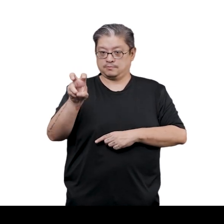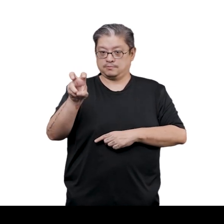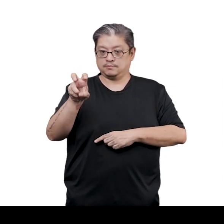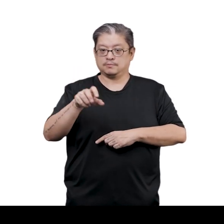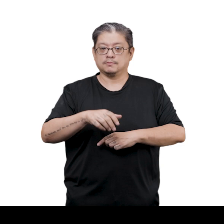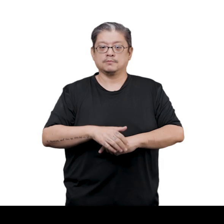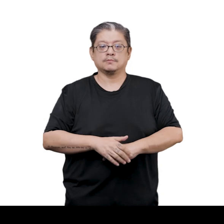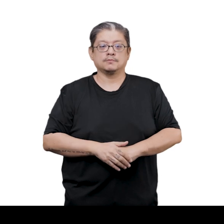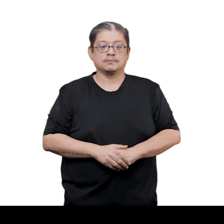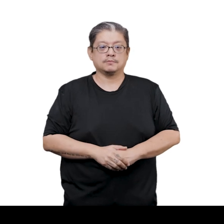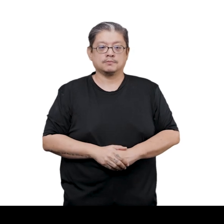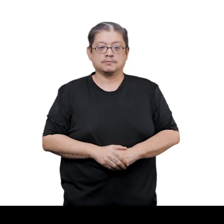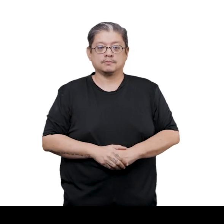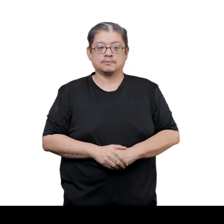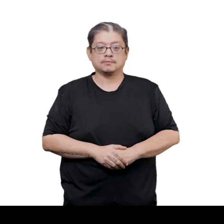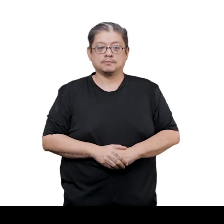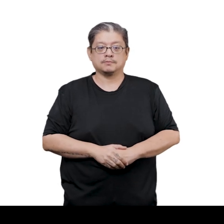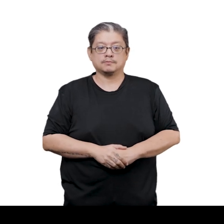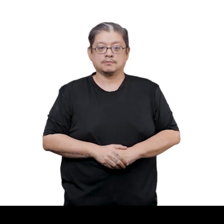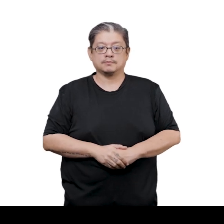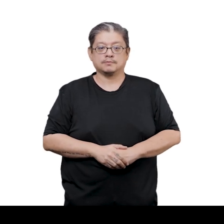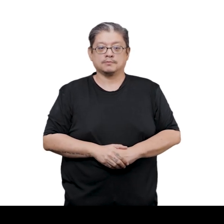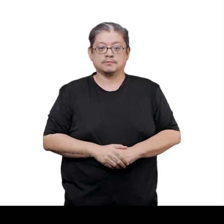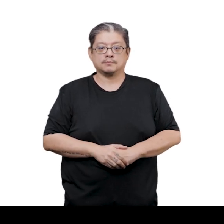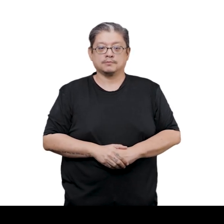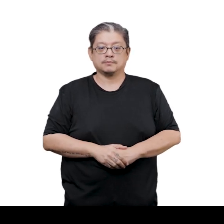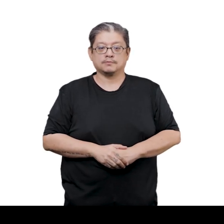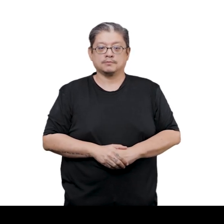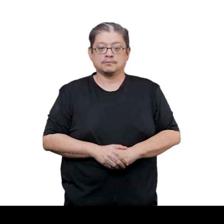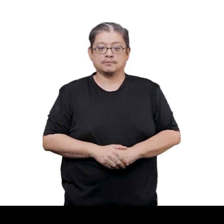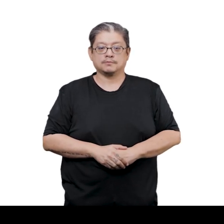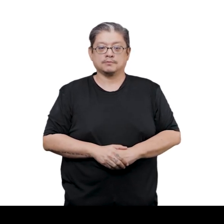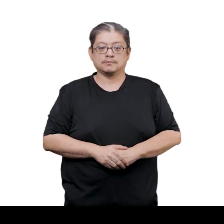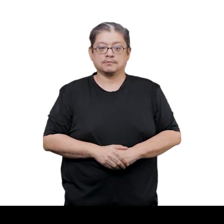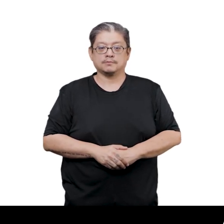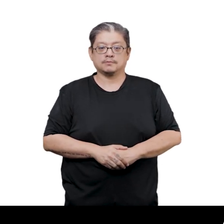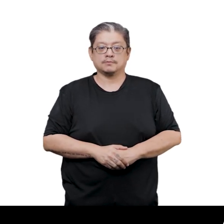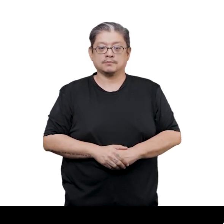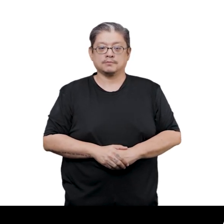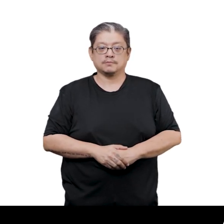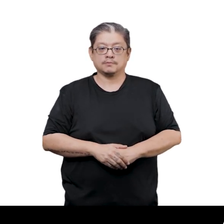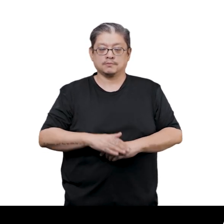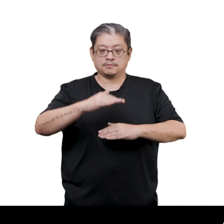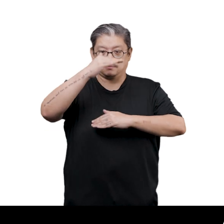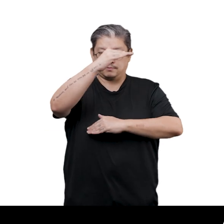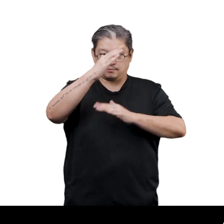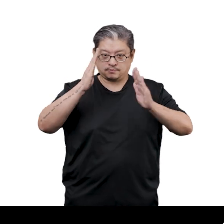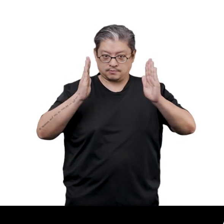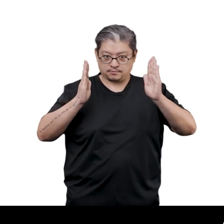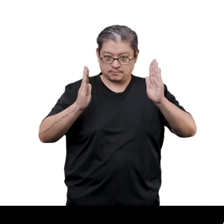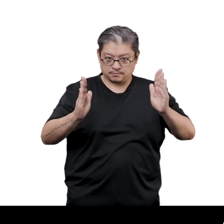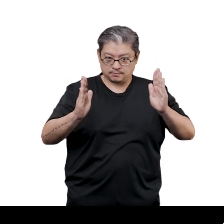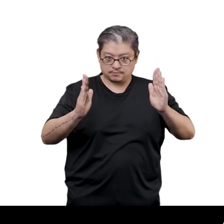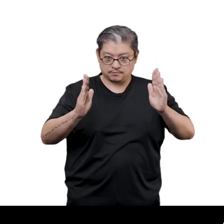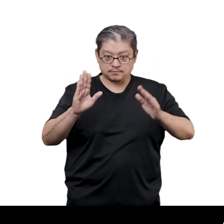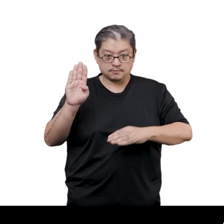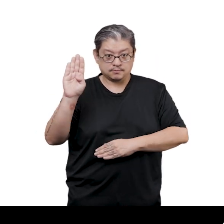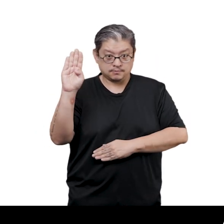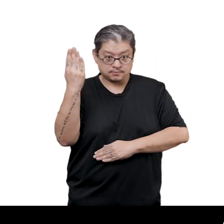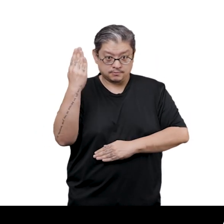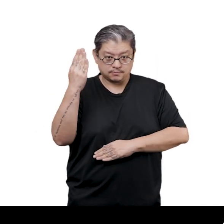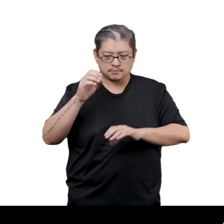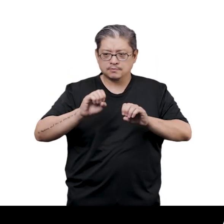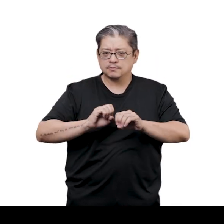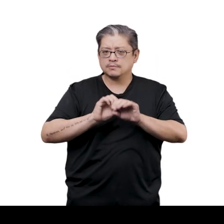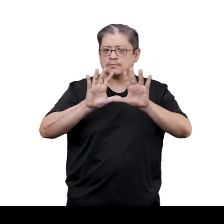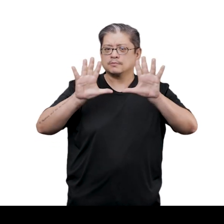possui cerca de 10,5 centímetros de profundidade. A estrutura, que se assemelha a uma caixa de madeira